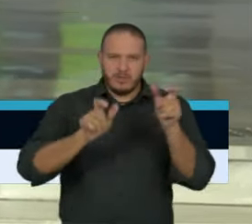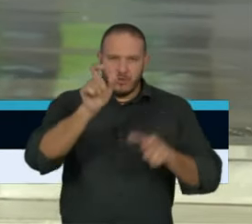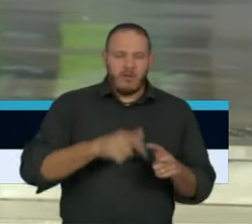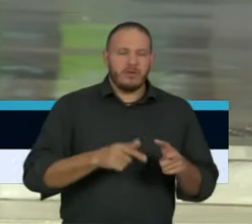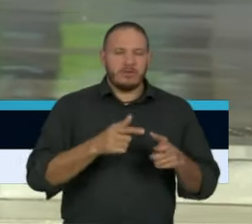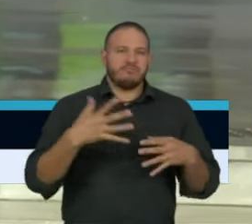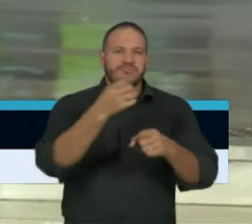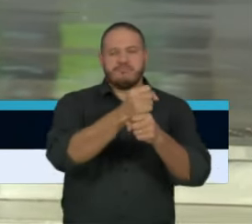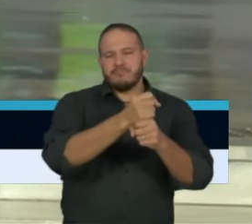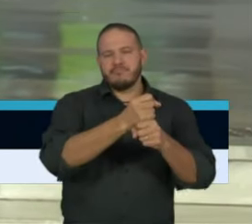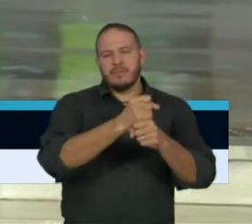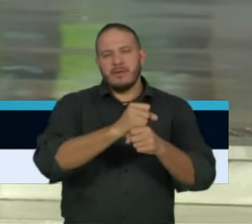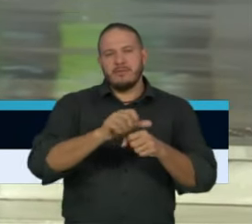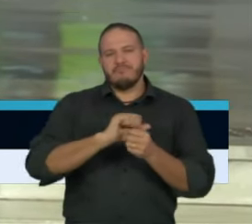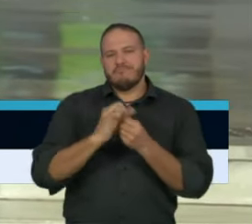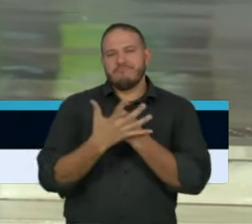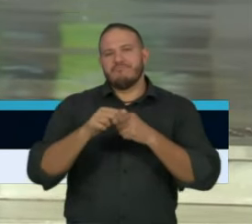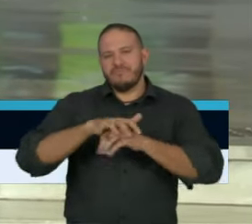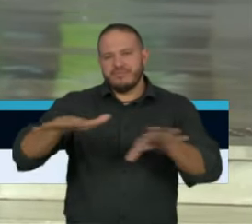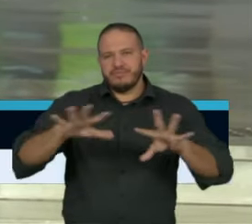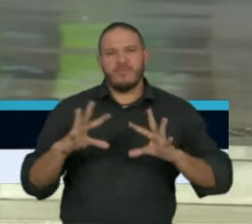relacionados à epidemia como um todo.